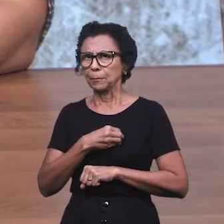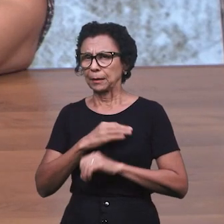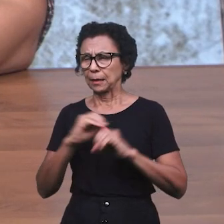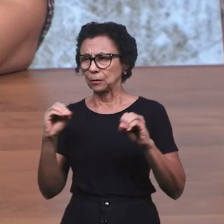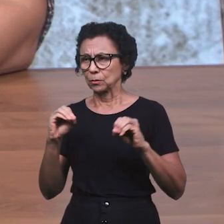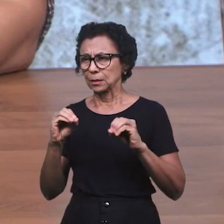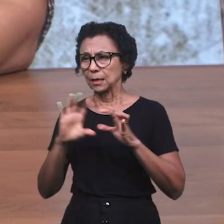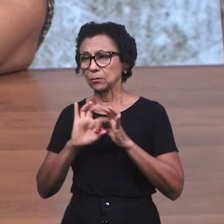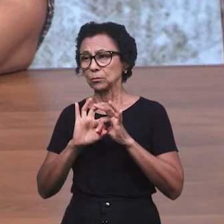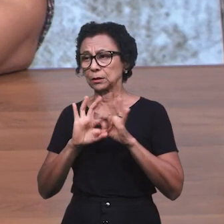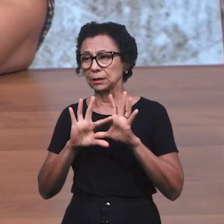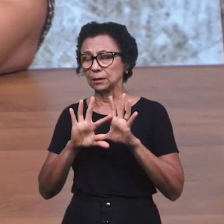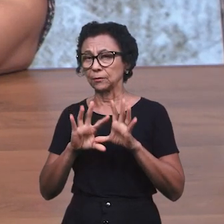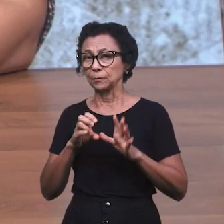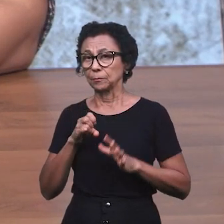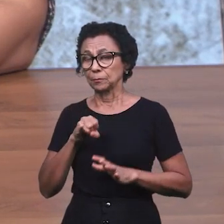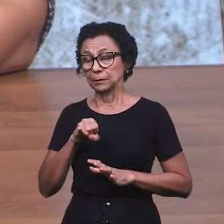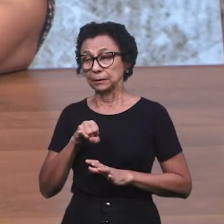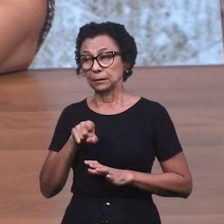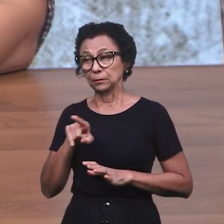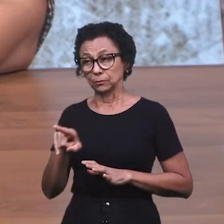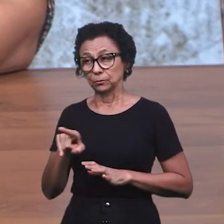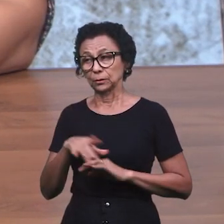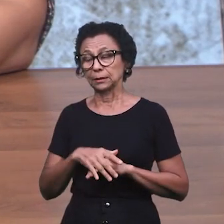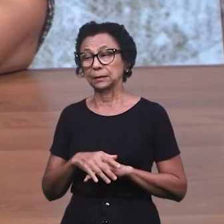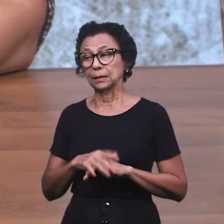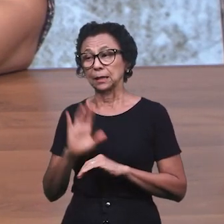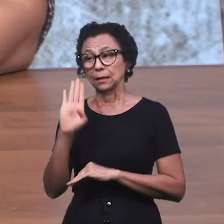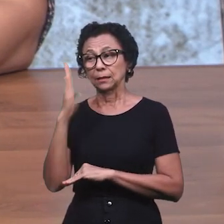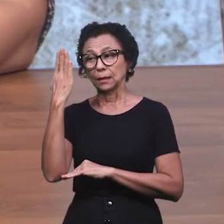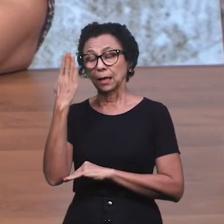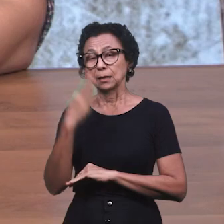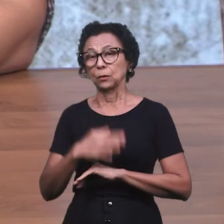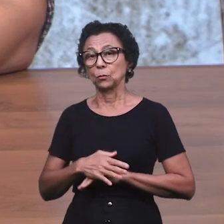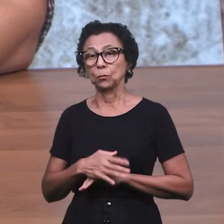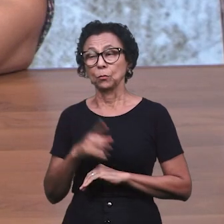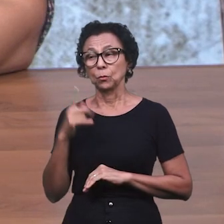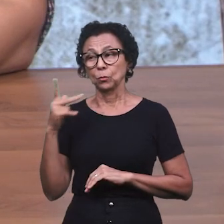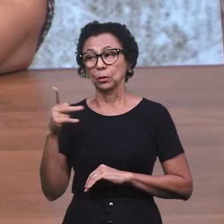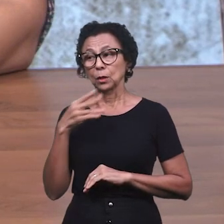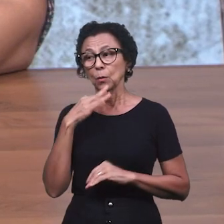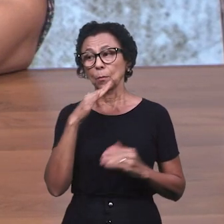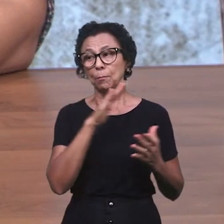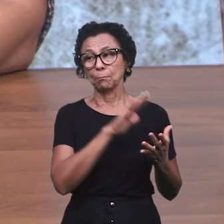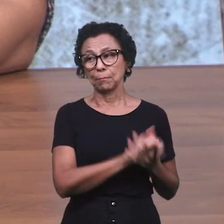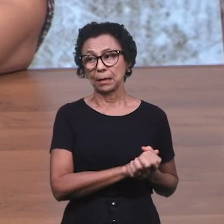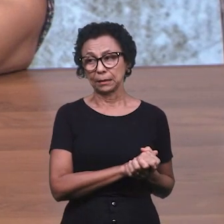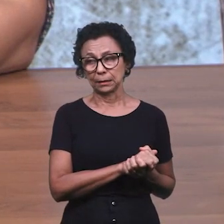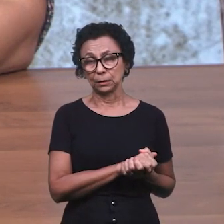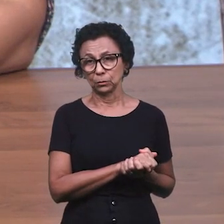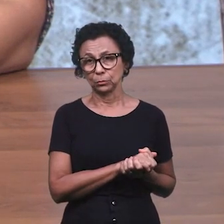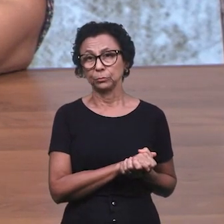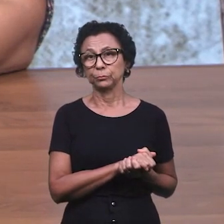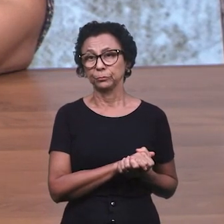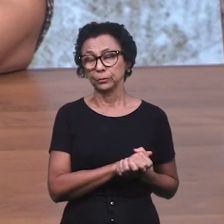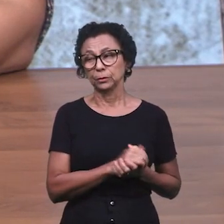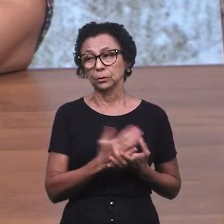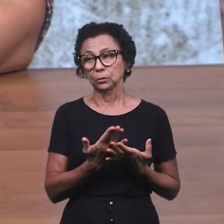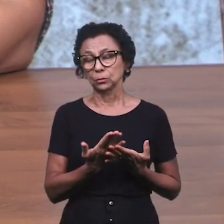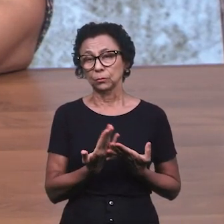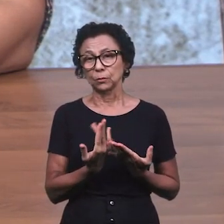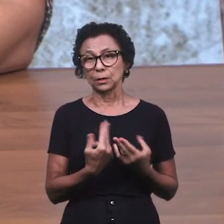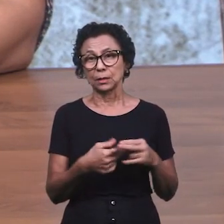te apartaste do teu marido e te contaminaste, e algum homem fora de teu marido se